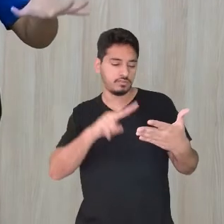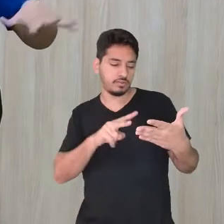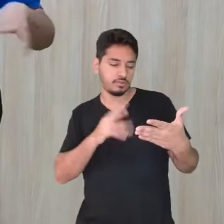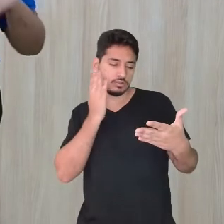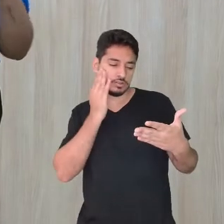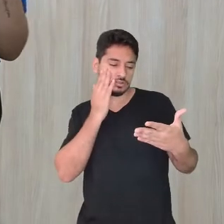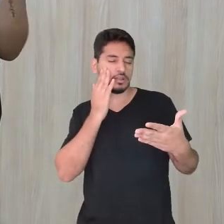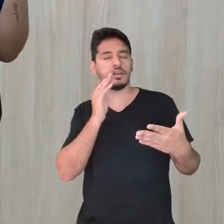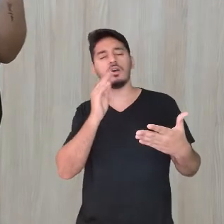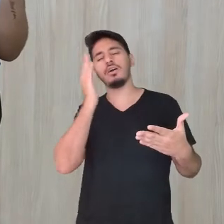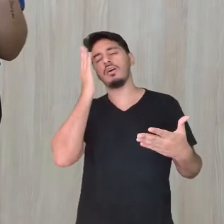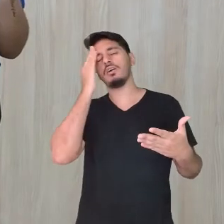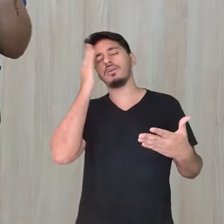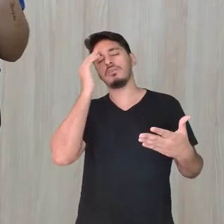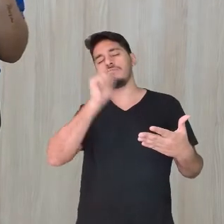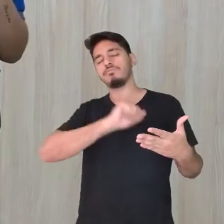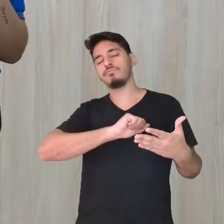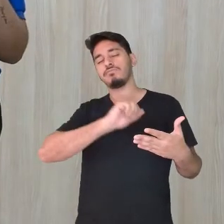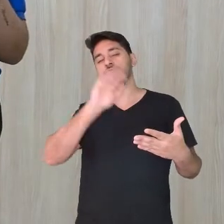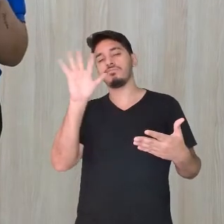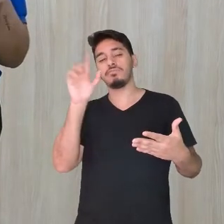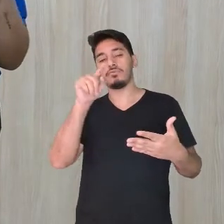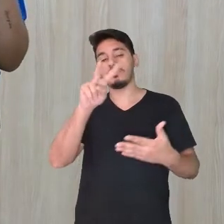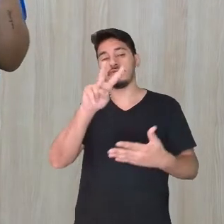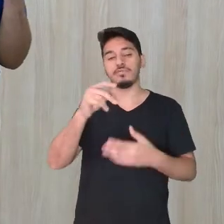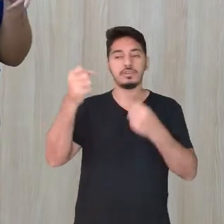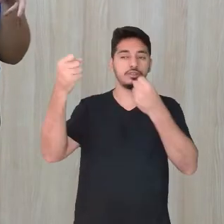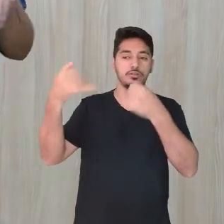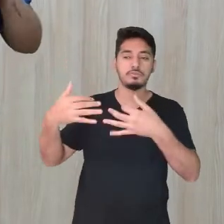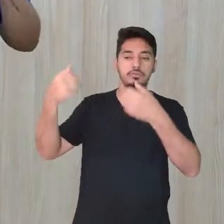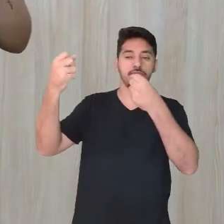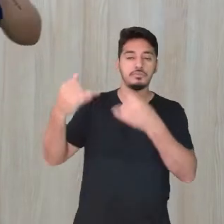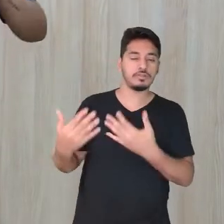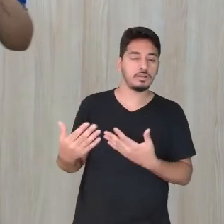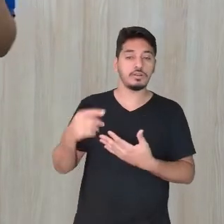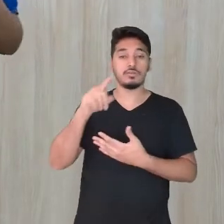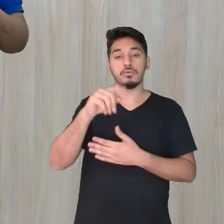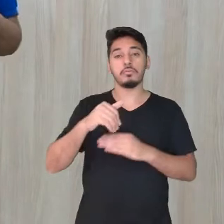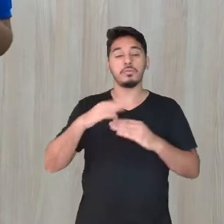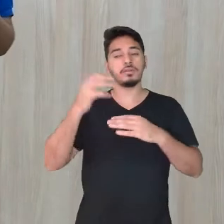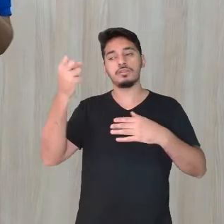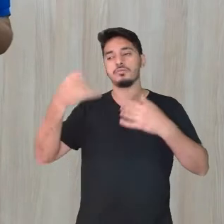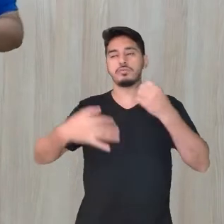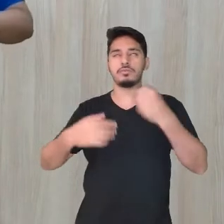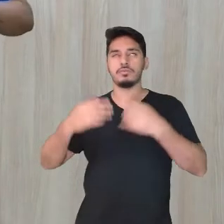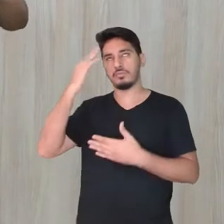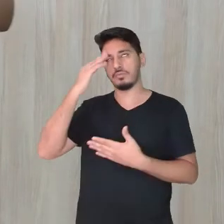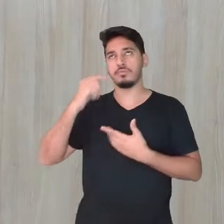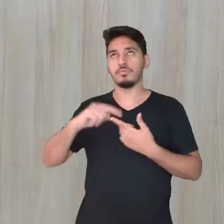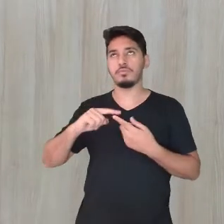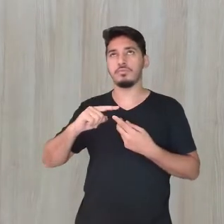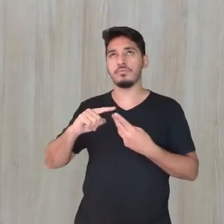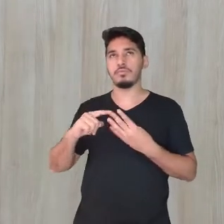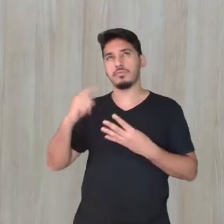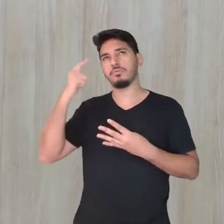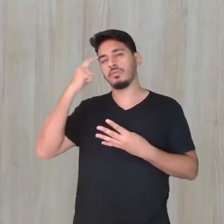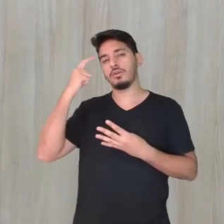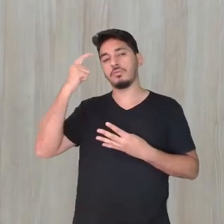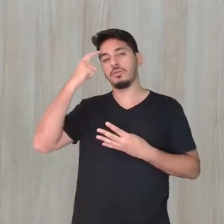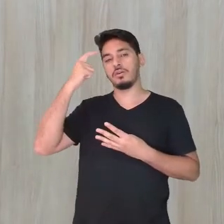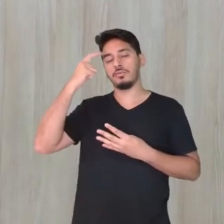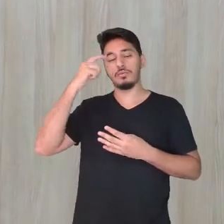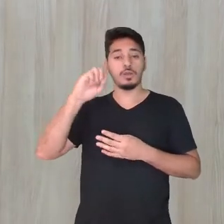com elas e passa a usar, quando você for explicar o seu conteúdo, aí quanto mais você explica para si mesmo, quanto mais você explica para os